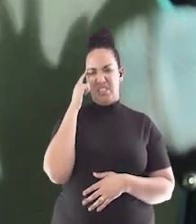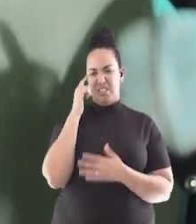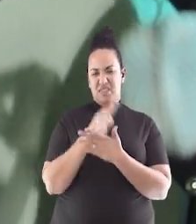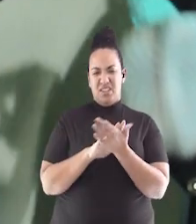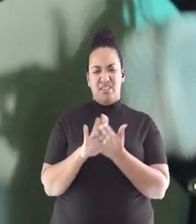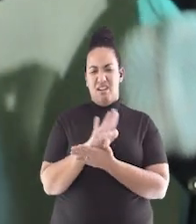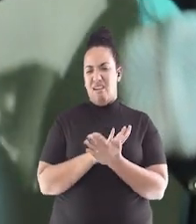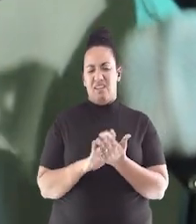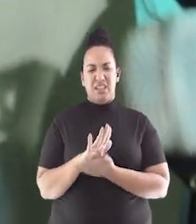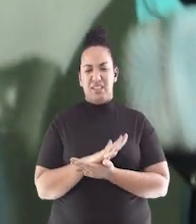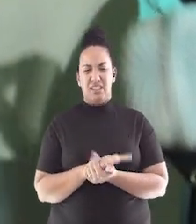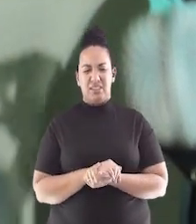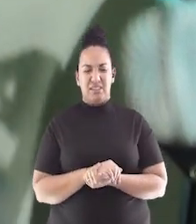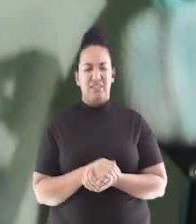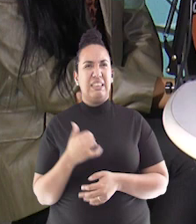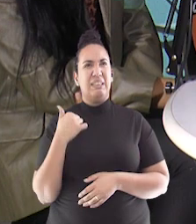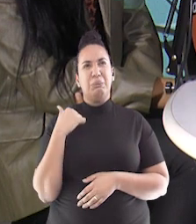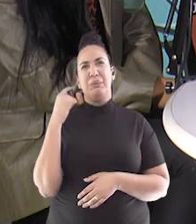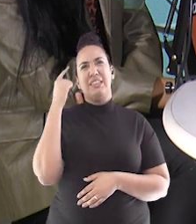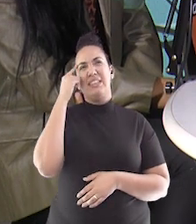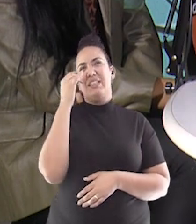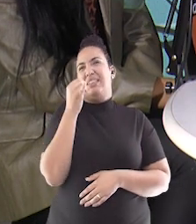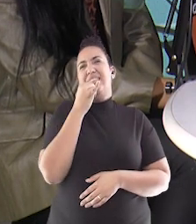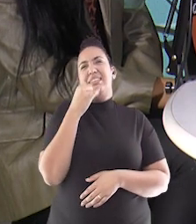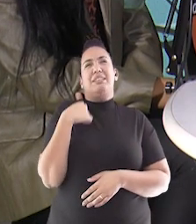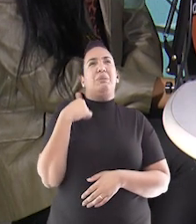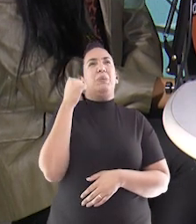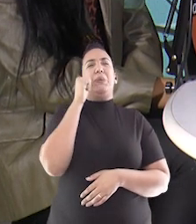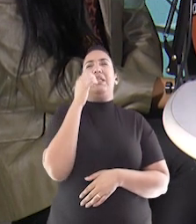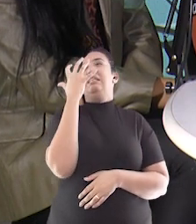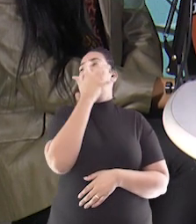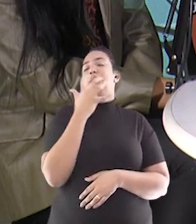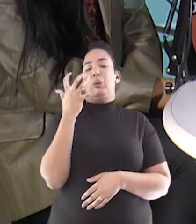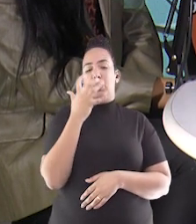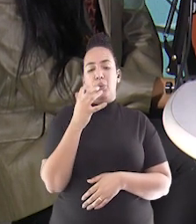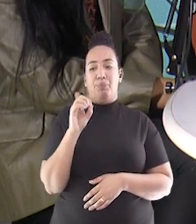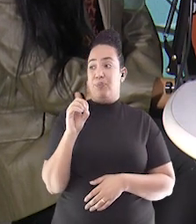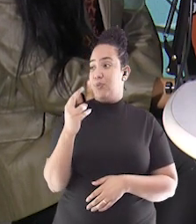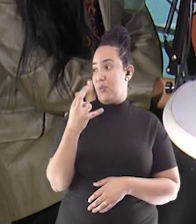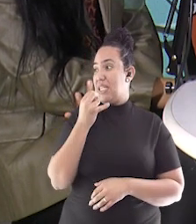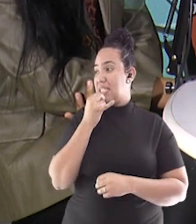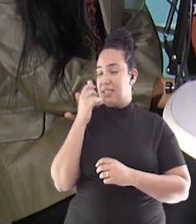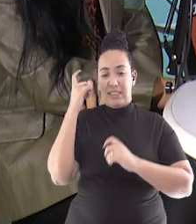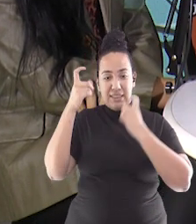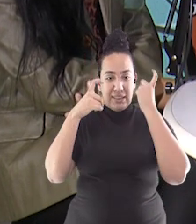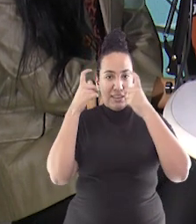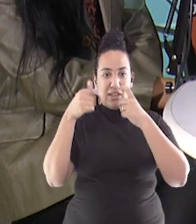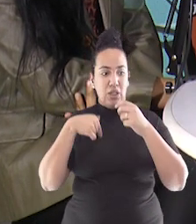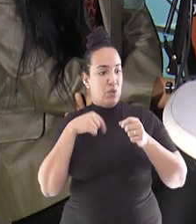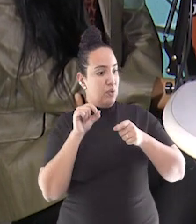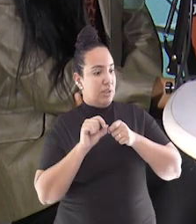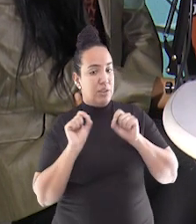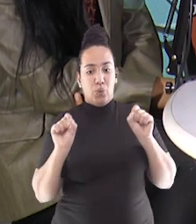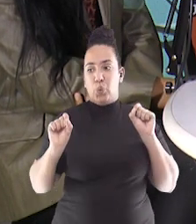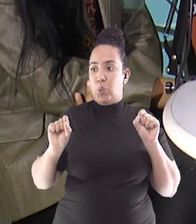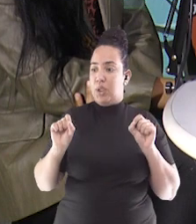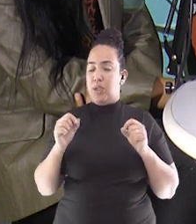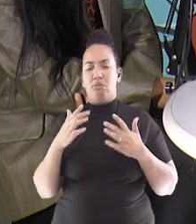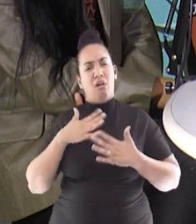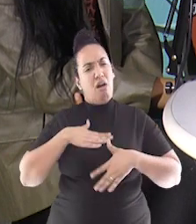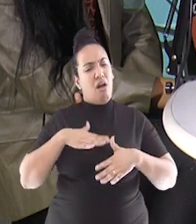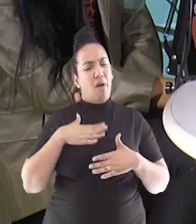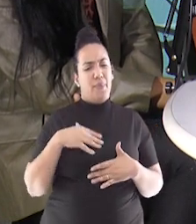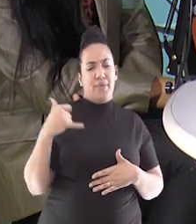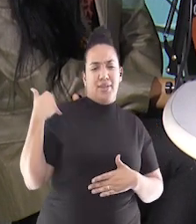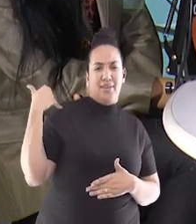minha cabeça eu era, ai meu Deus, vou ser Ou também cantora, atriz. Tem aquele desespero também, meu Deus, o que eu vou fazer, o que eu vou fazer? Gente, calma, só 14